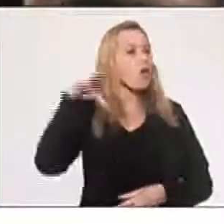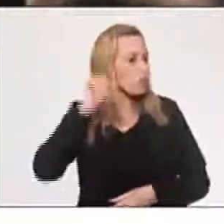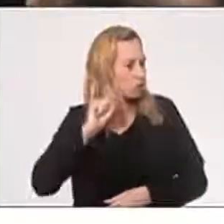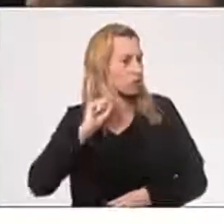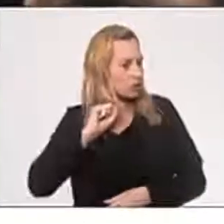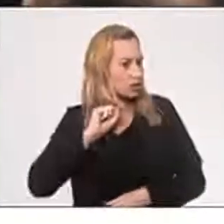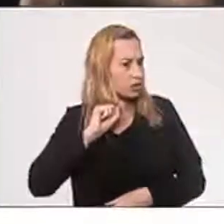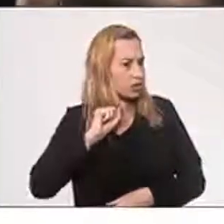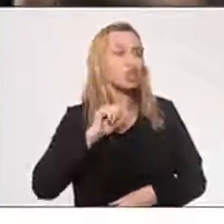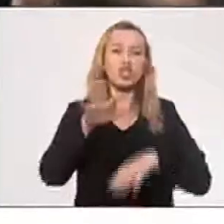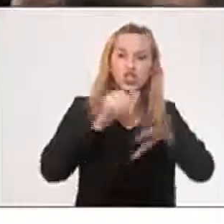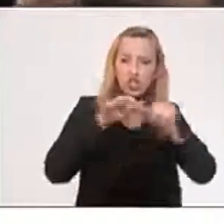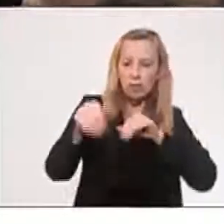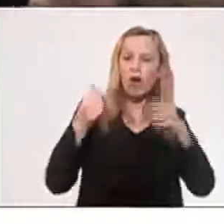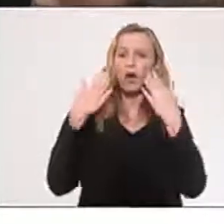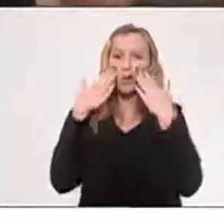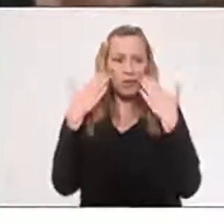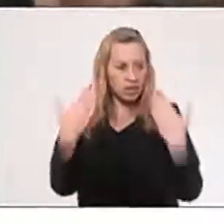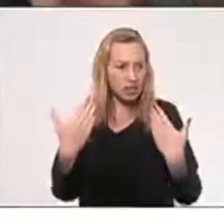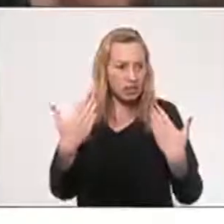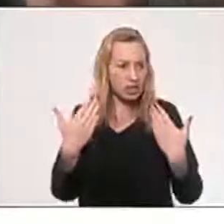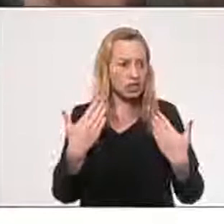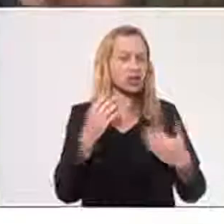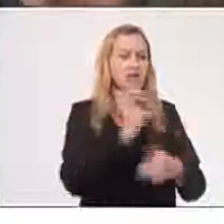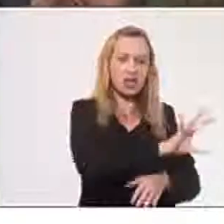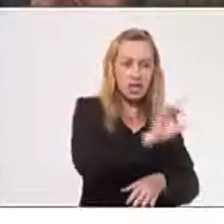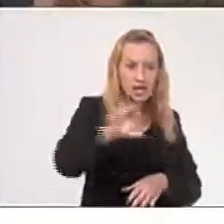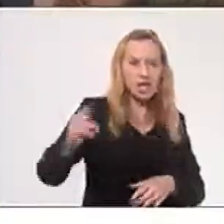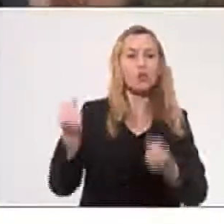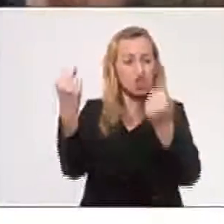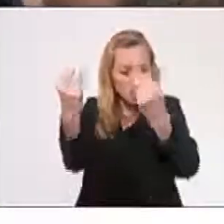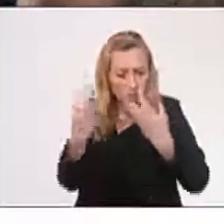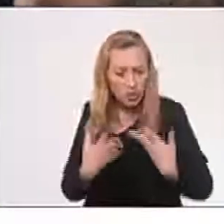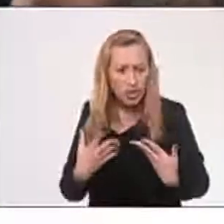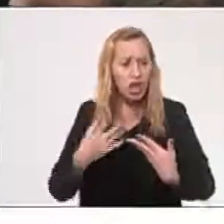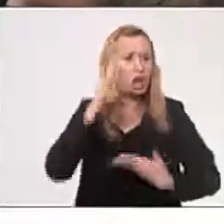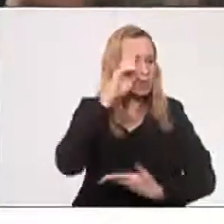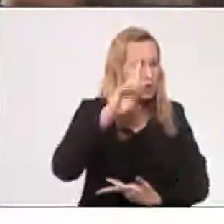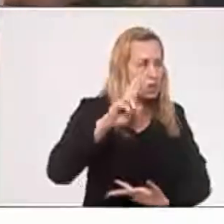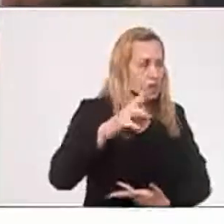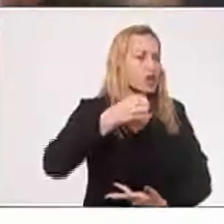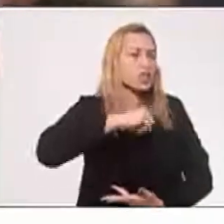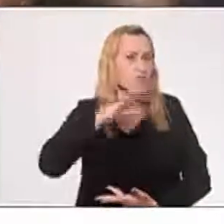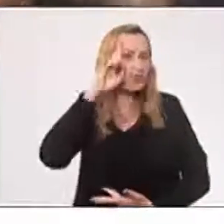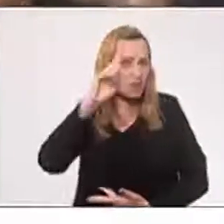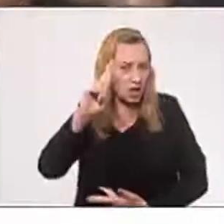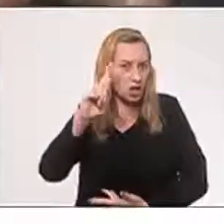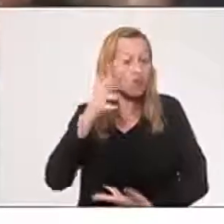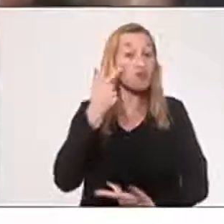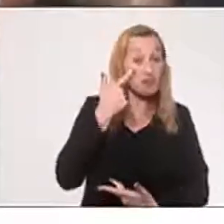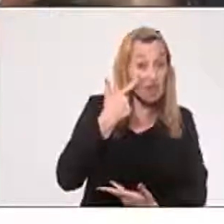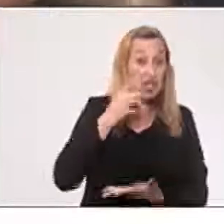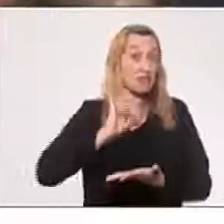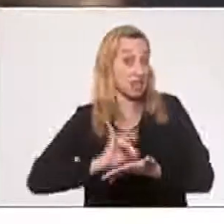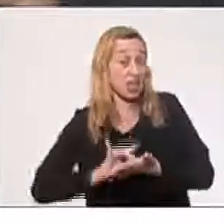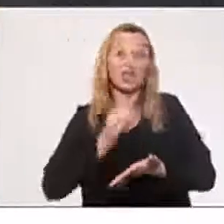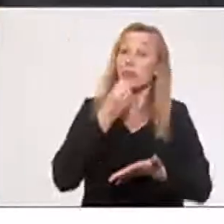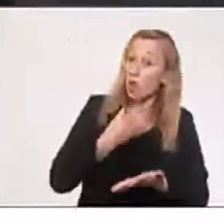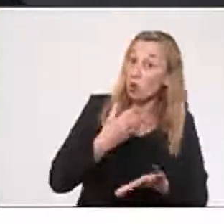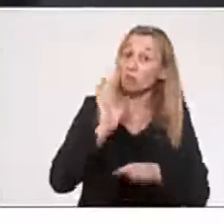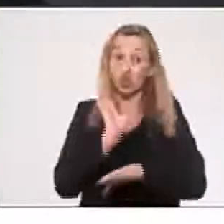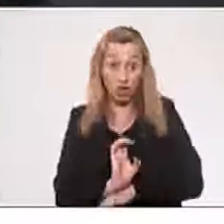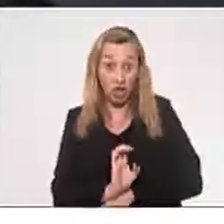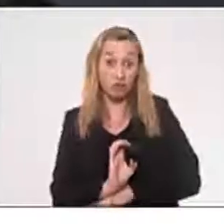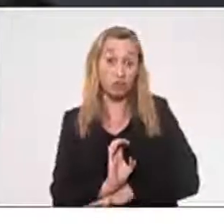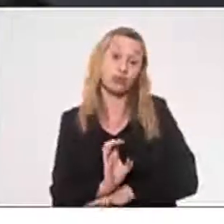aqui, a gente chamar um representante para ele poder explicar ao senhor. Se o senhor se convencer e se for uma coisa boa para o estado do